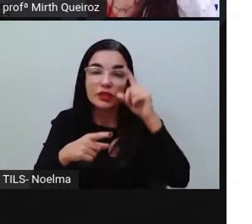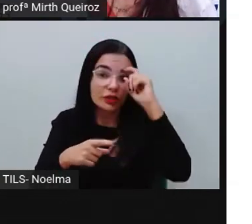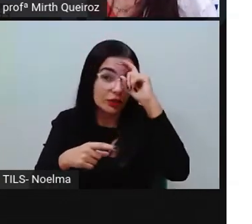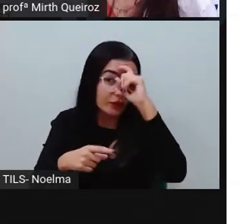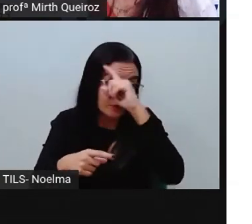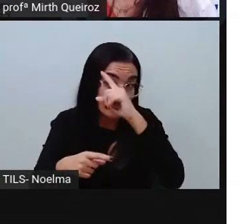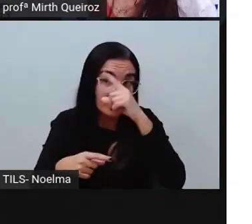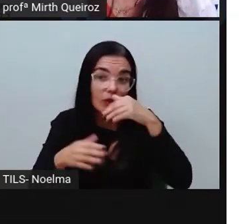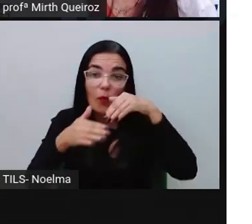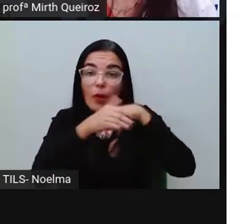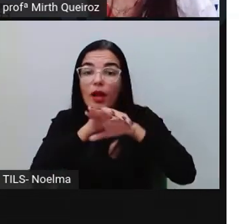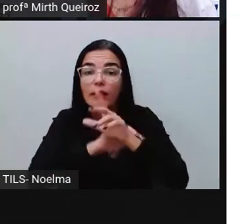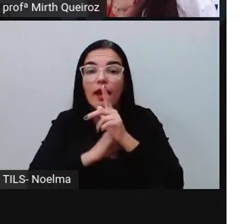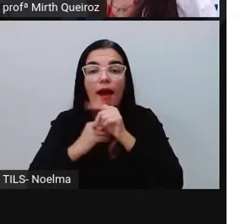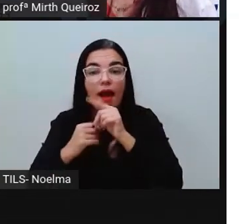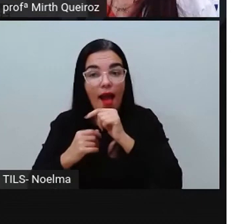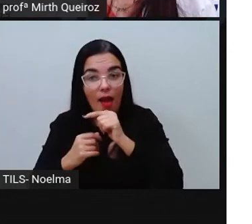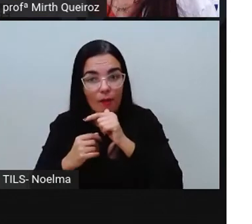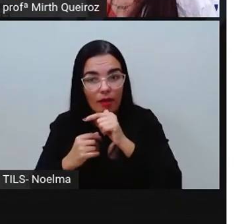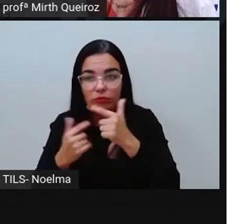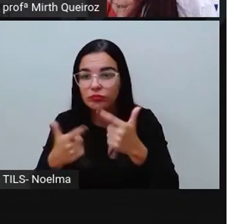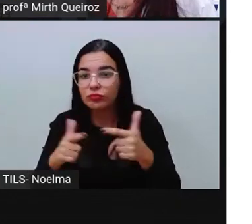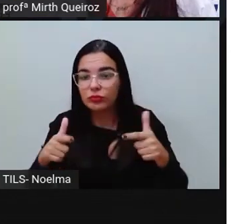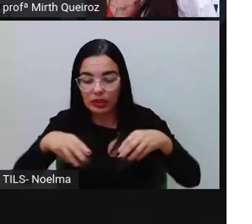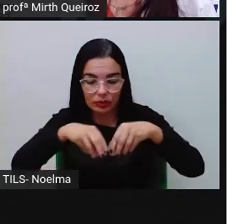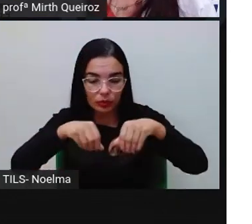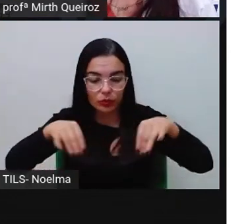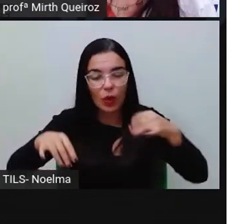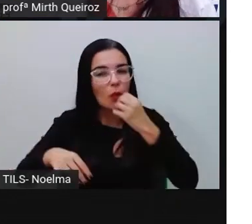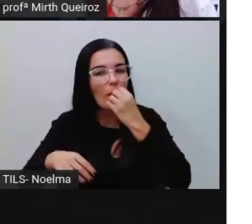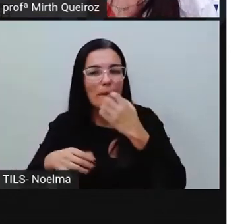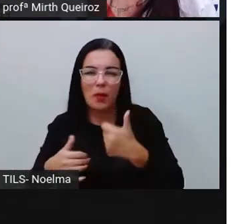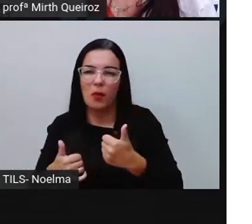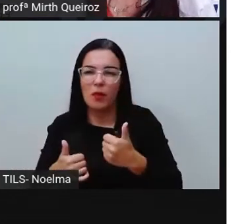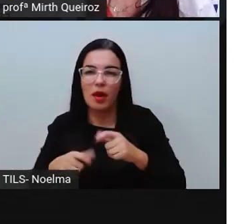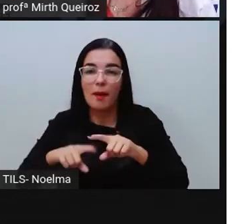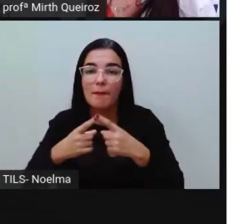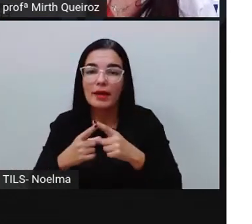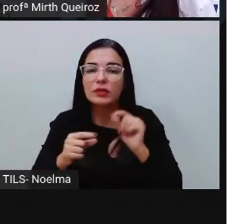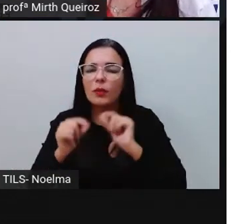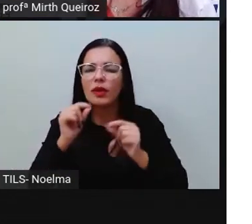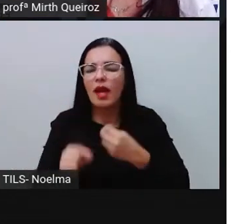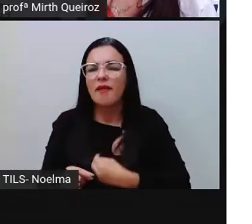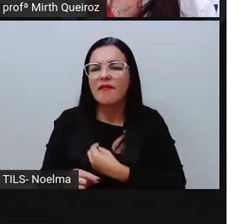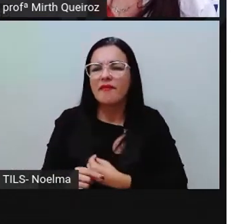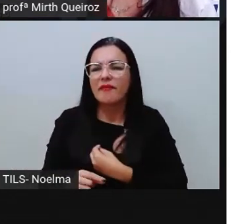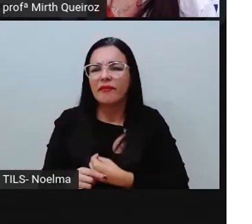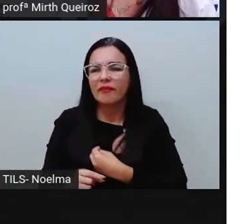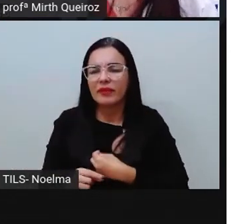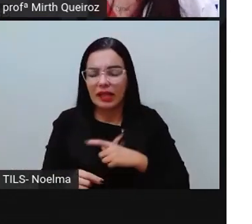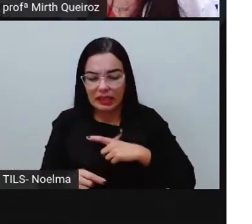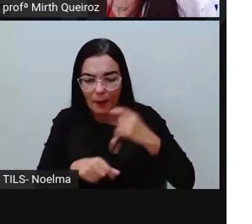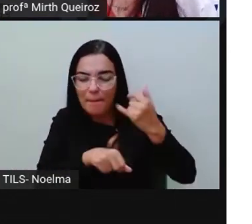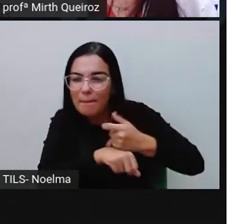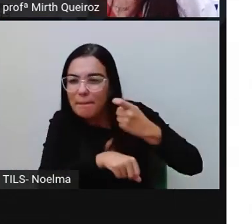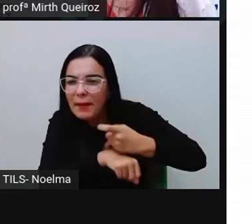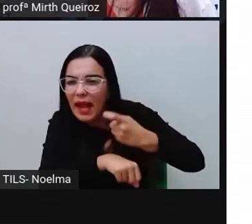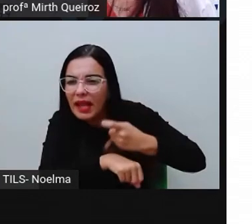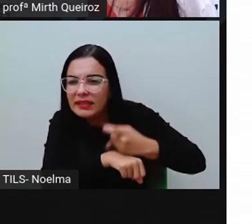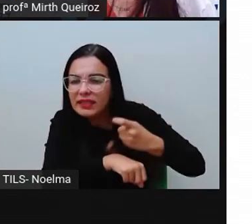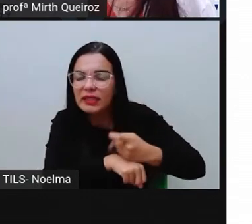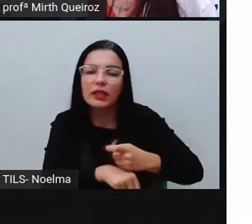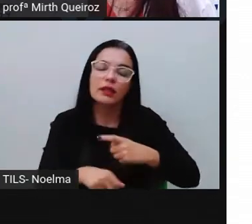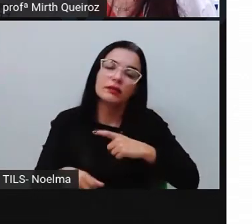fértil, não seja um solo ruim, a presença dessas pedrinhas, né, por ele ser pedregoso, aí, vai